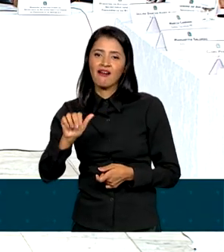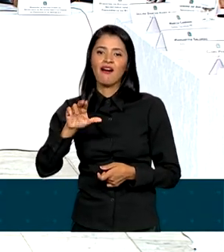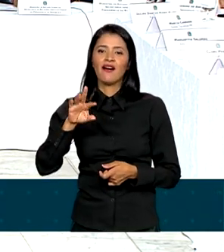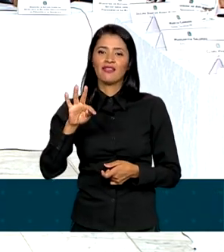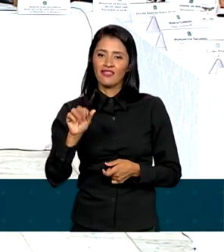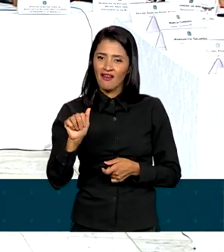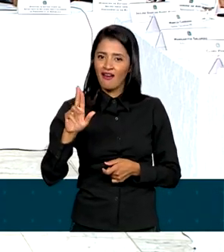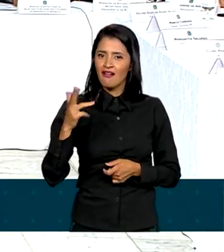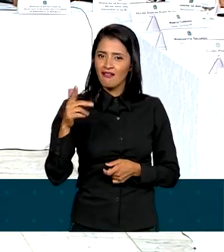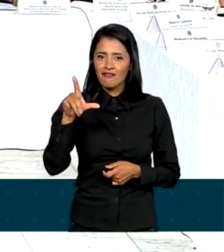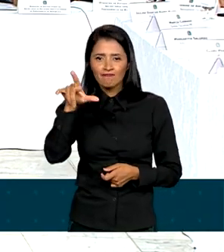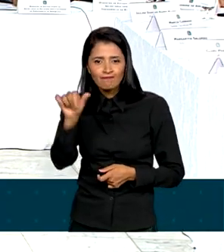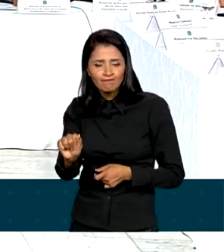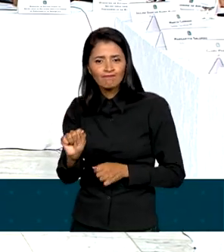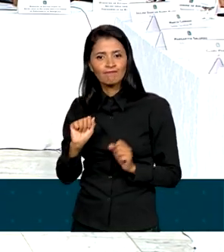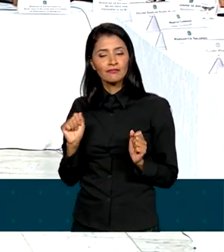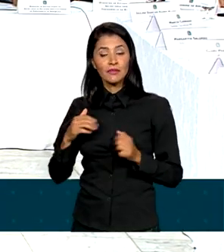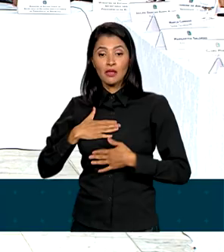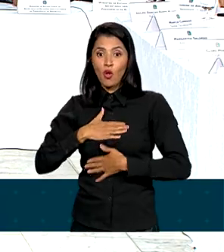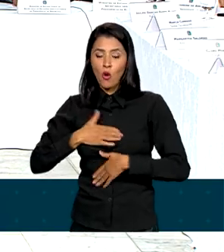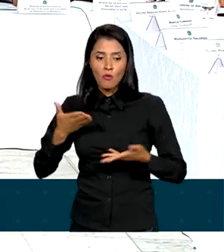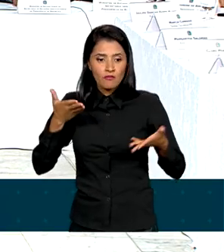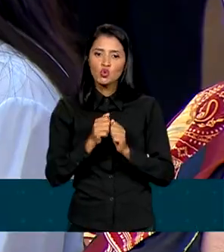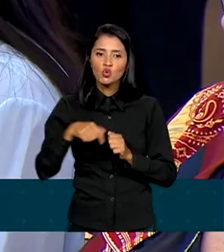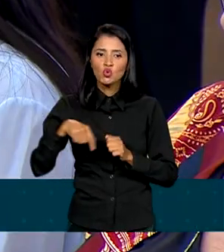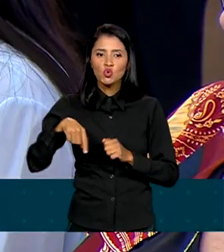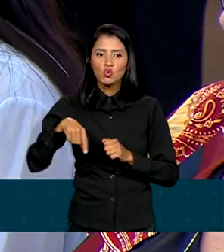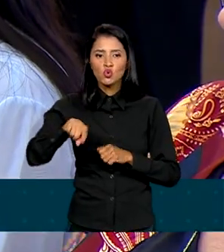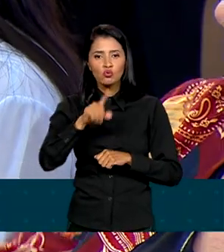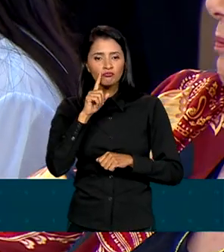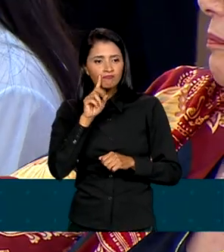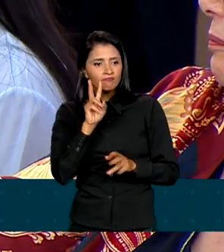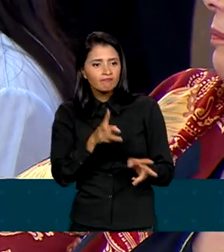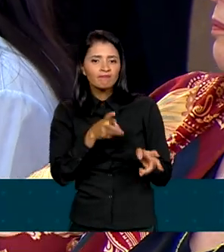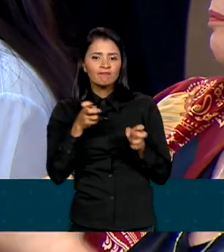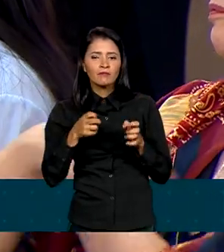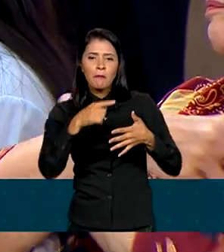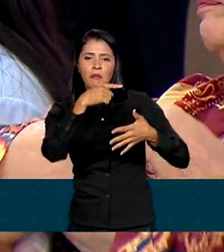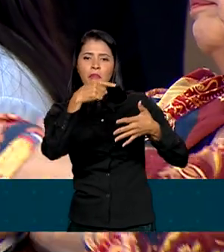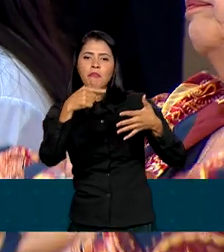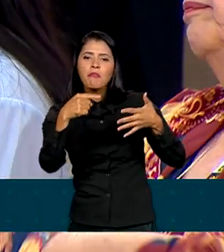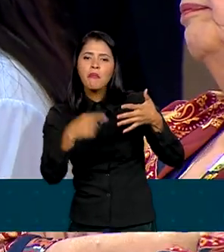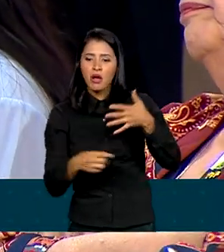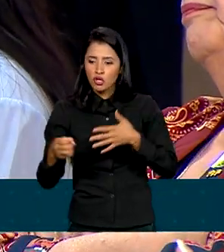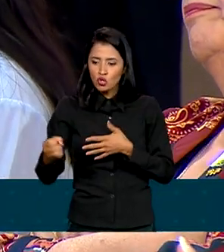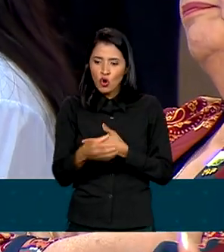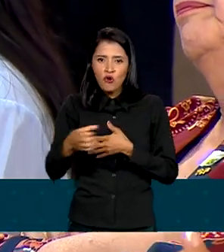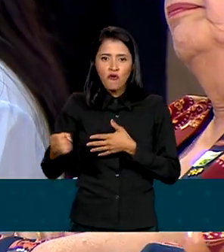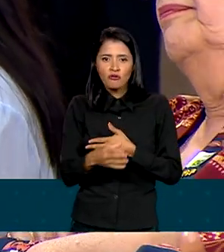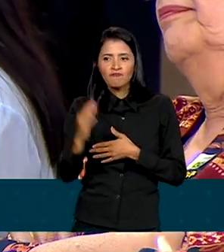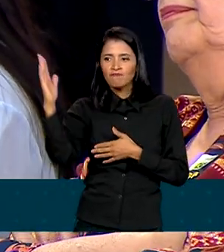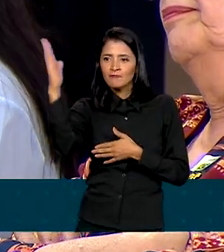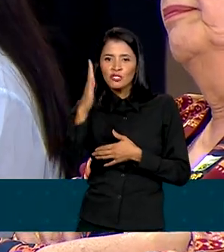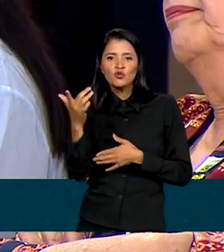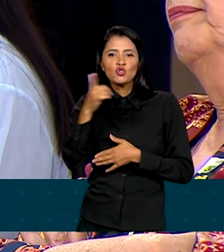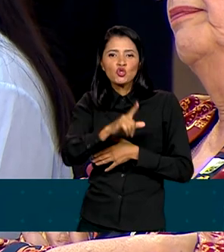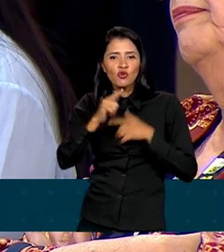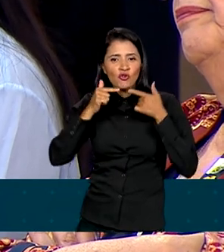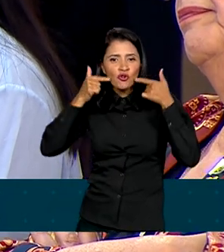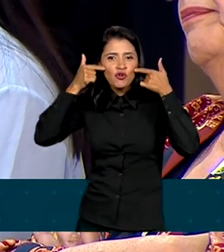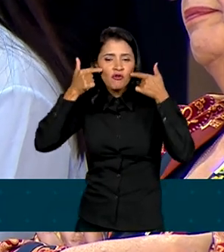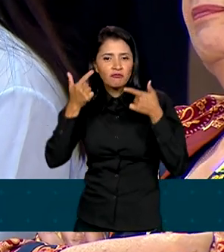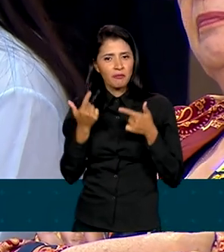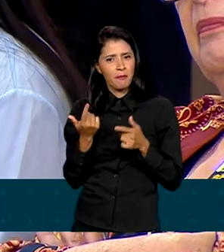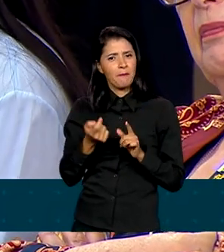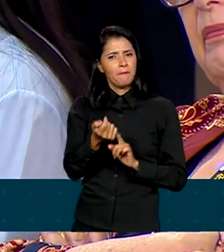aqui juntos, vendo tantas ações, o Brasil voltando a sorrir, como bem foi dito, menos